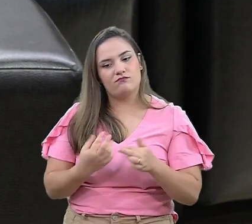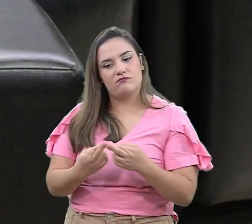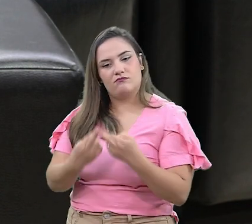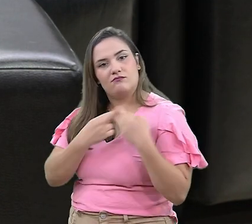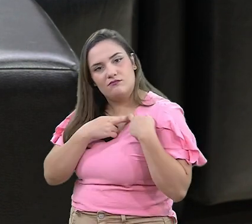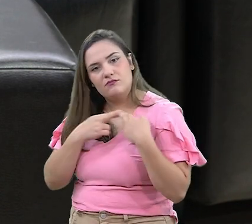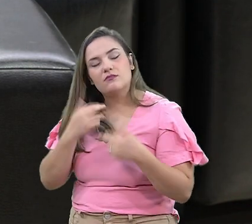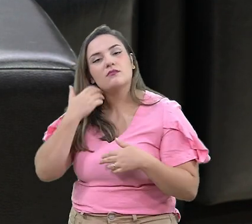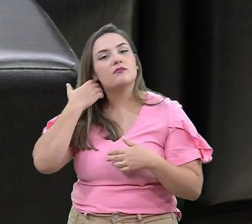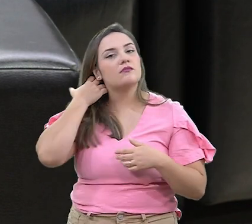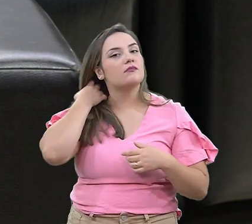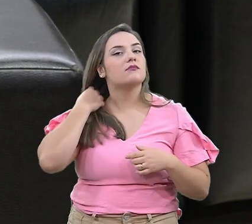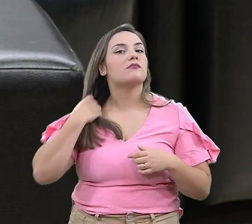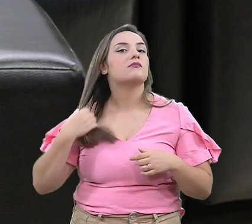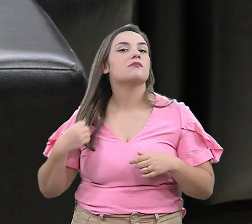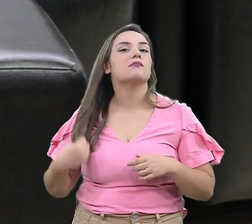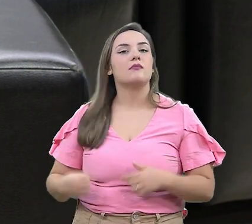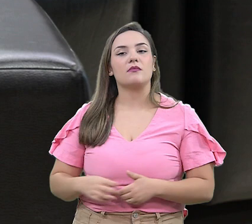precisamos ter,